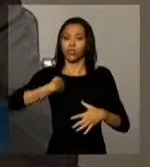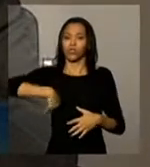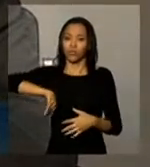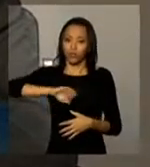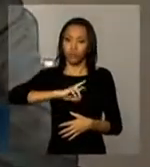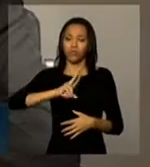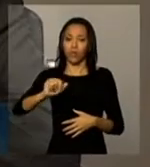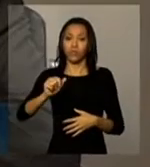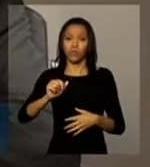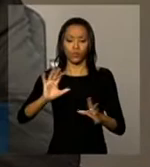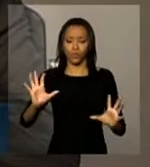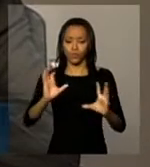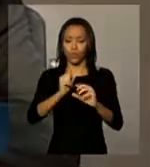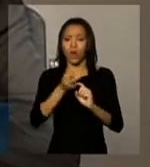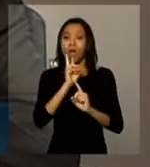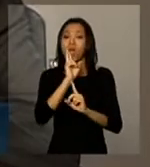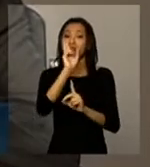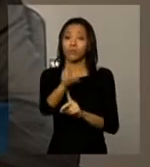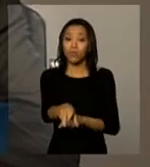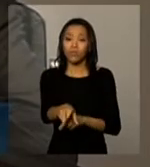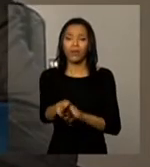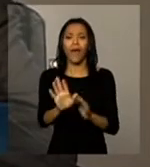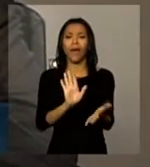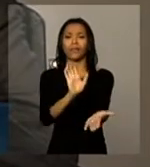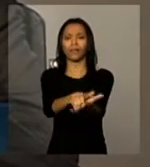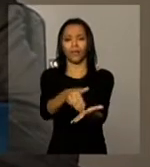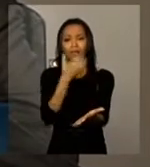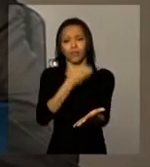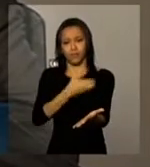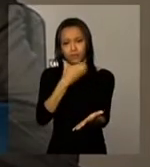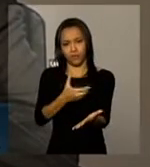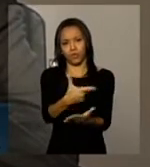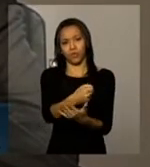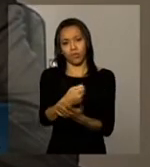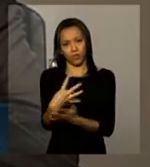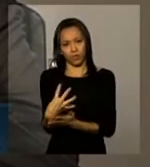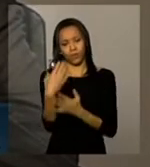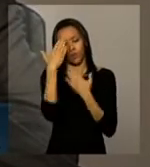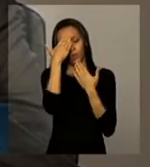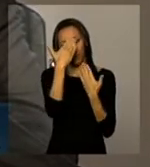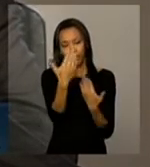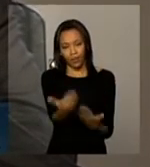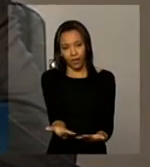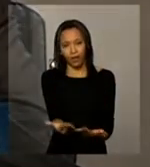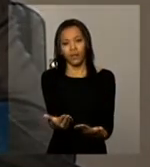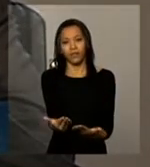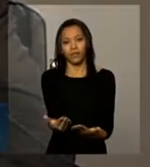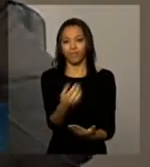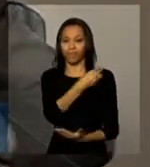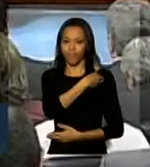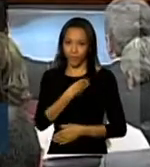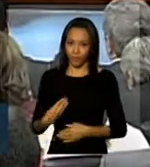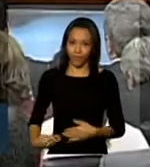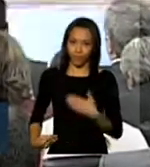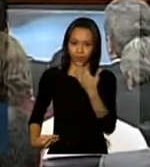entregar esse resultado até dezembro de 2014. Obrigado, ministra Miriam.